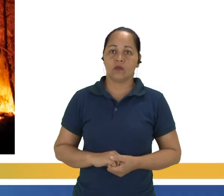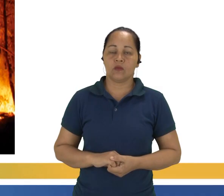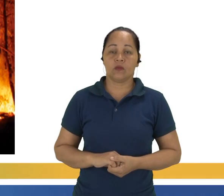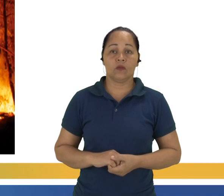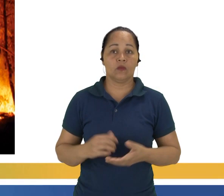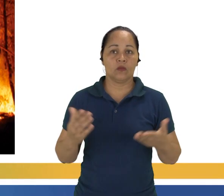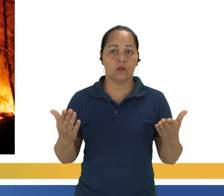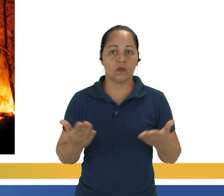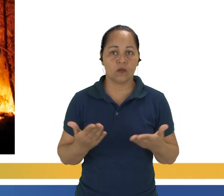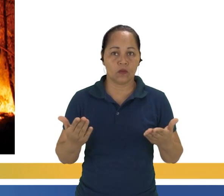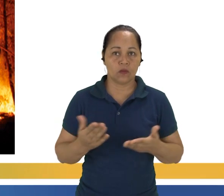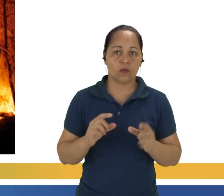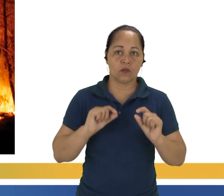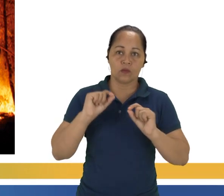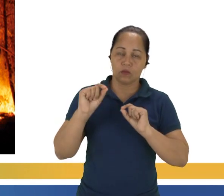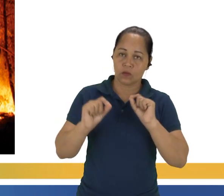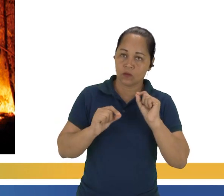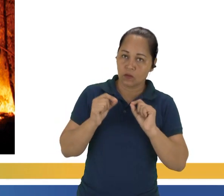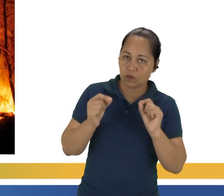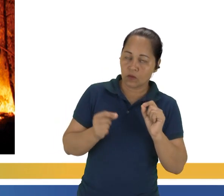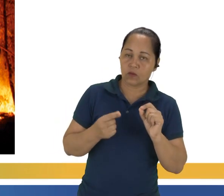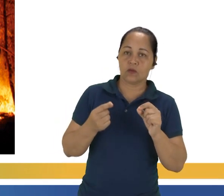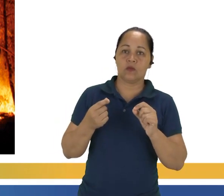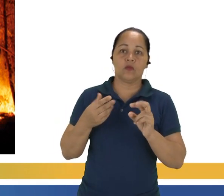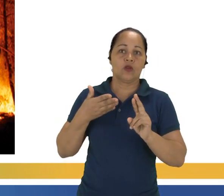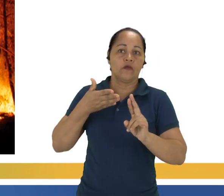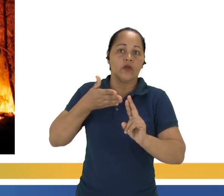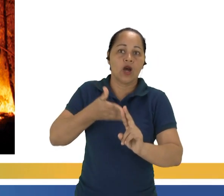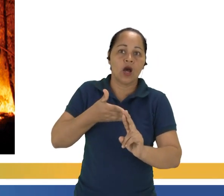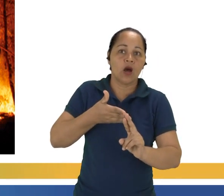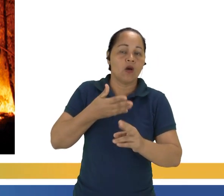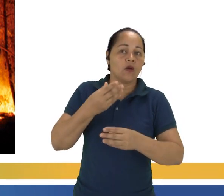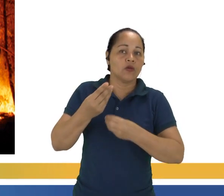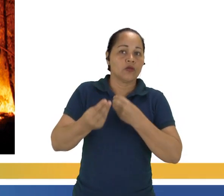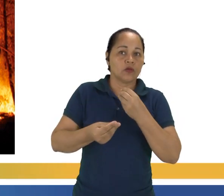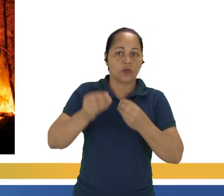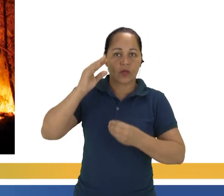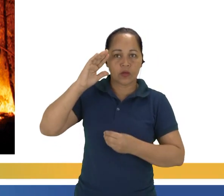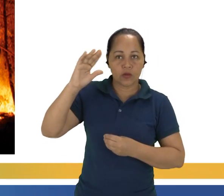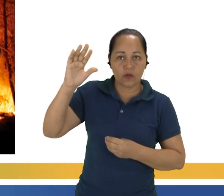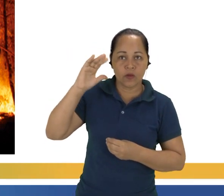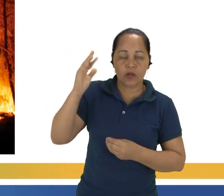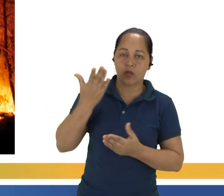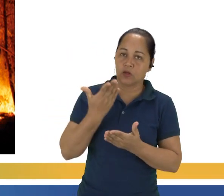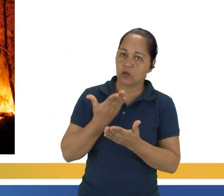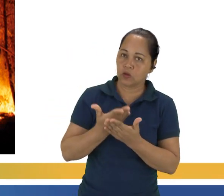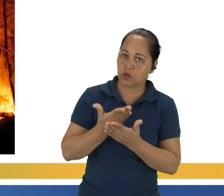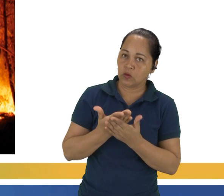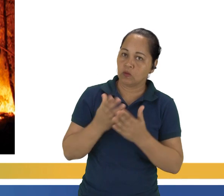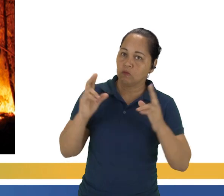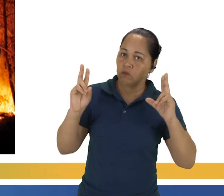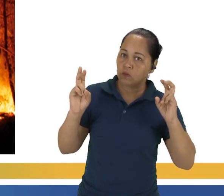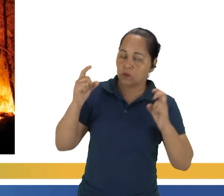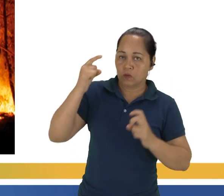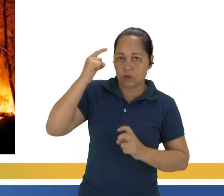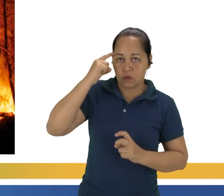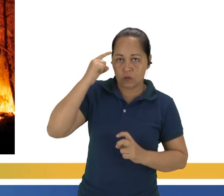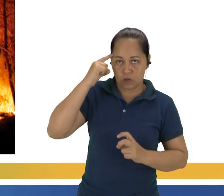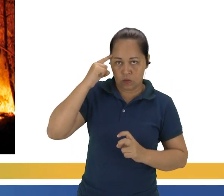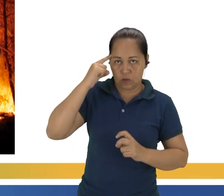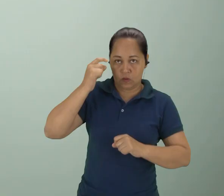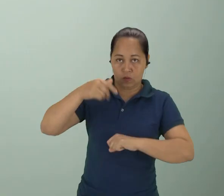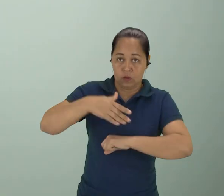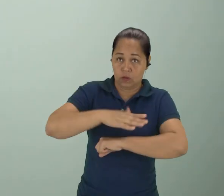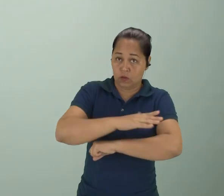amazônia agora tendo esse referencial né sabendo qual é o embasamento teórico que justifica esse pensamento da